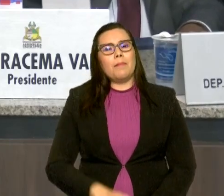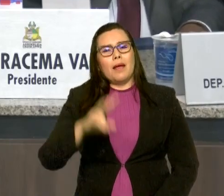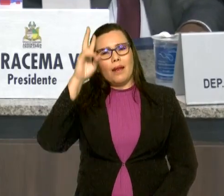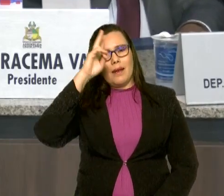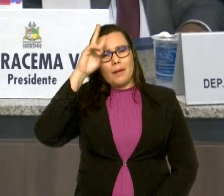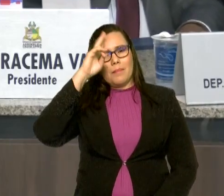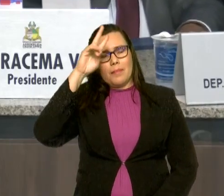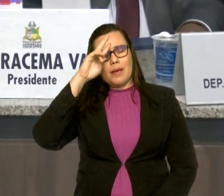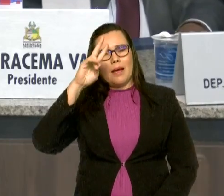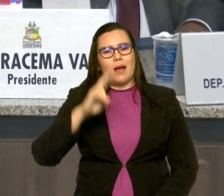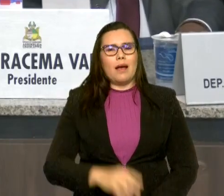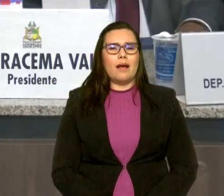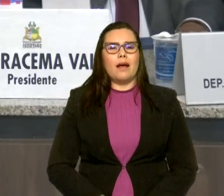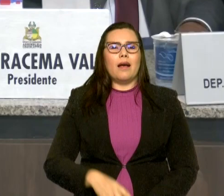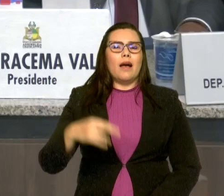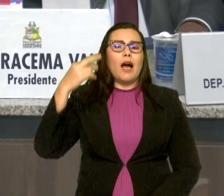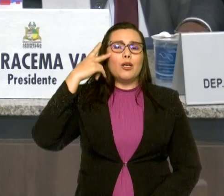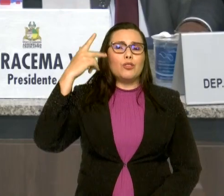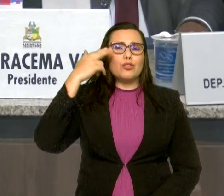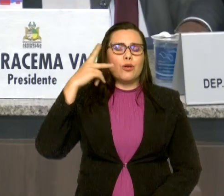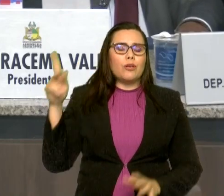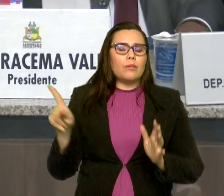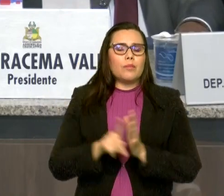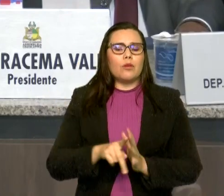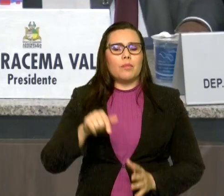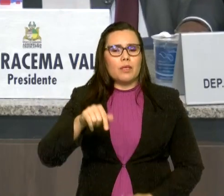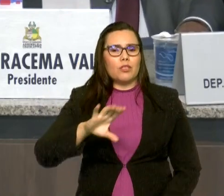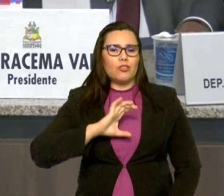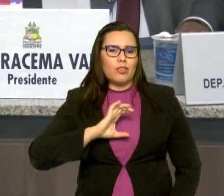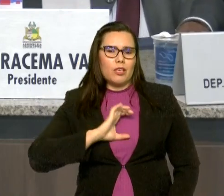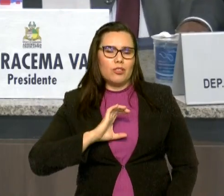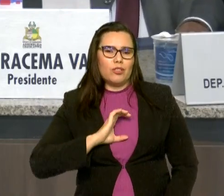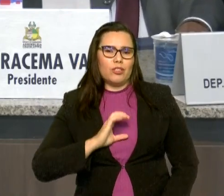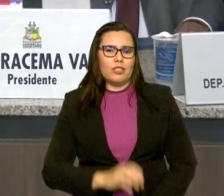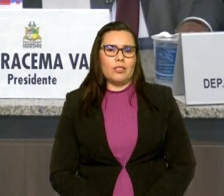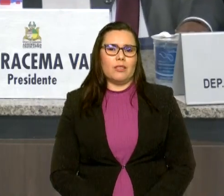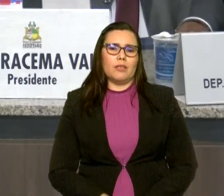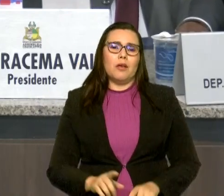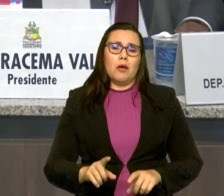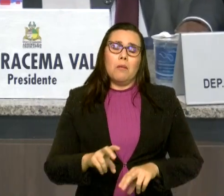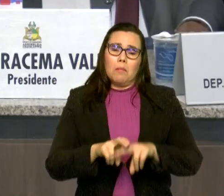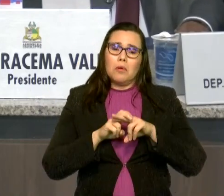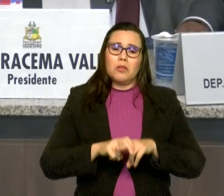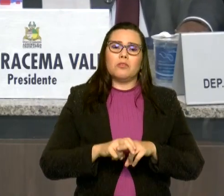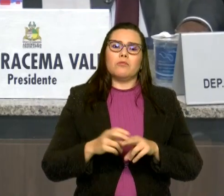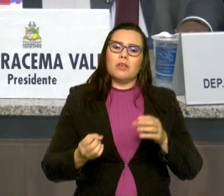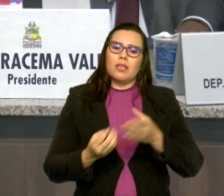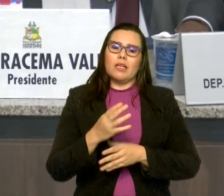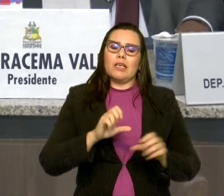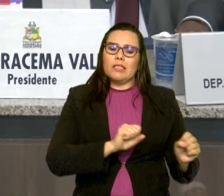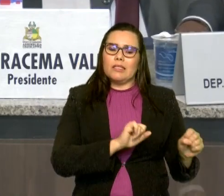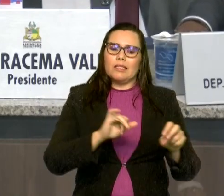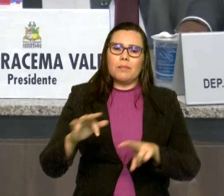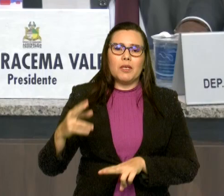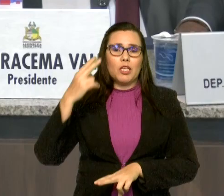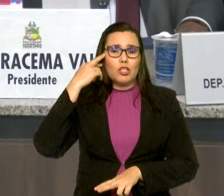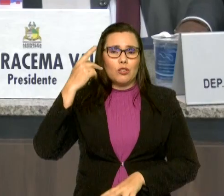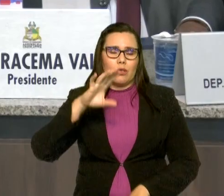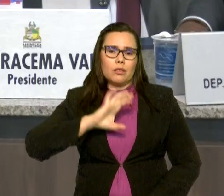município, com parecer favorável, emitido pela Comissão de Constituição, Justiça e